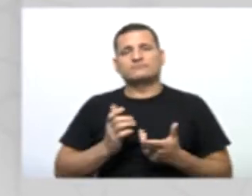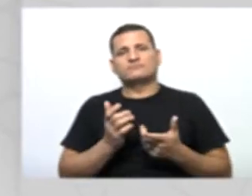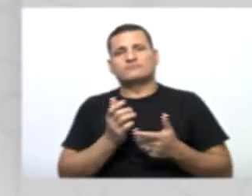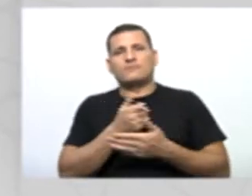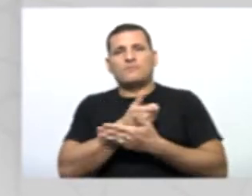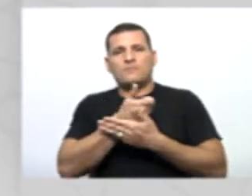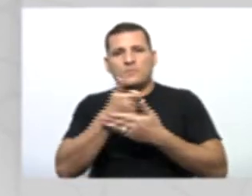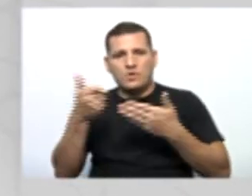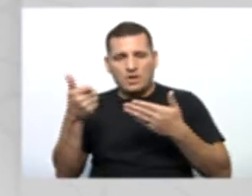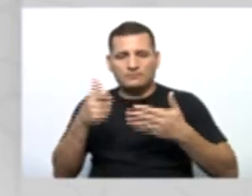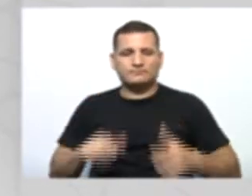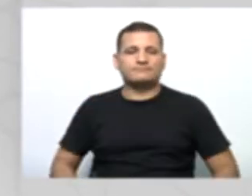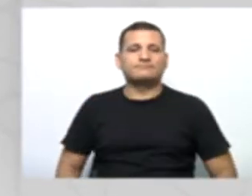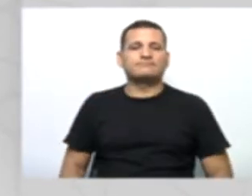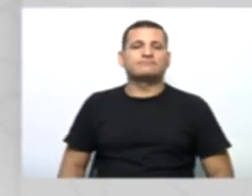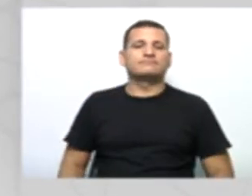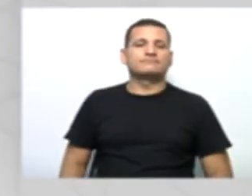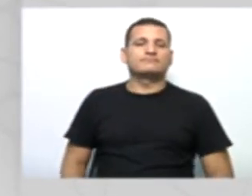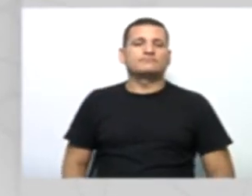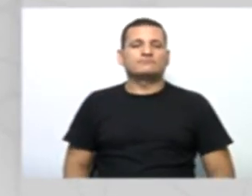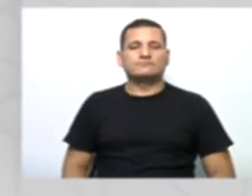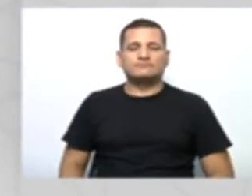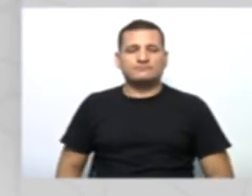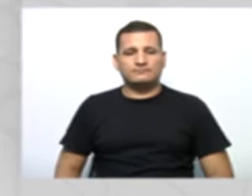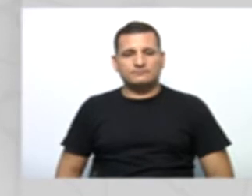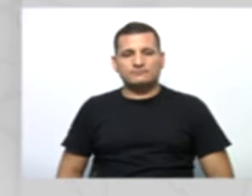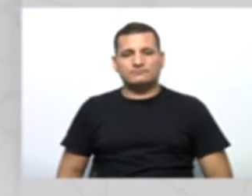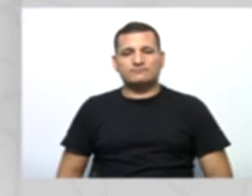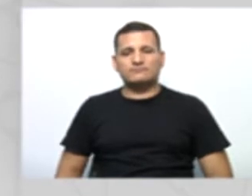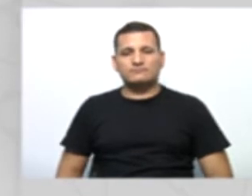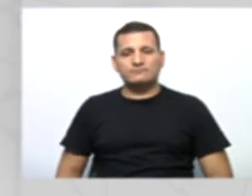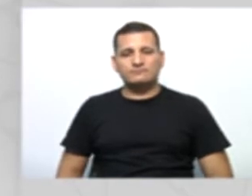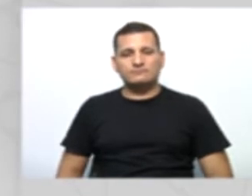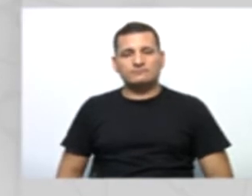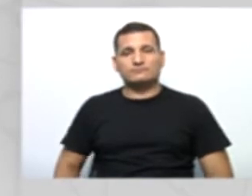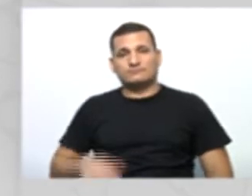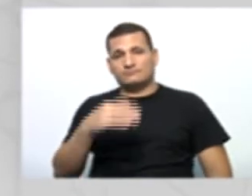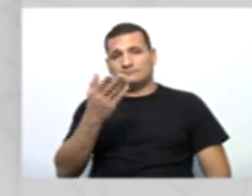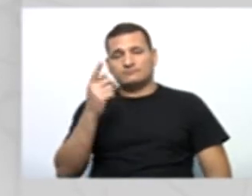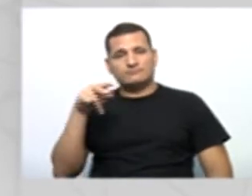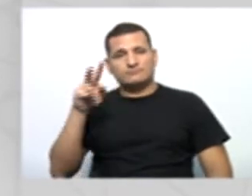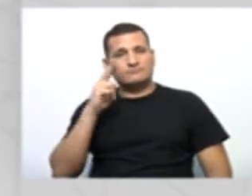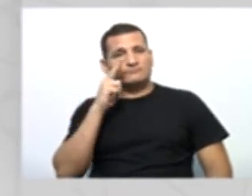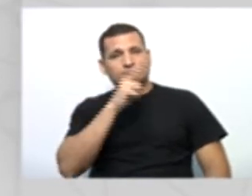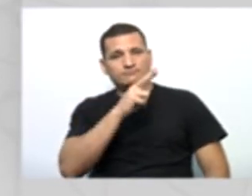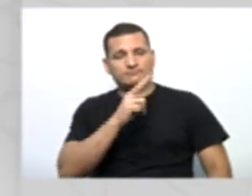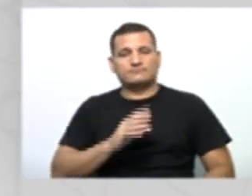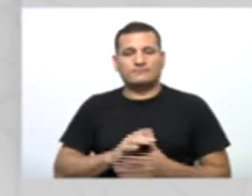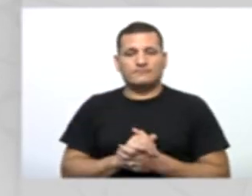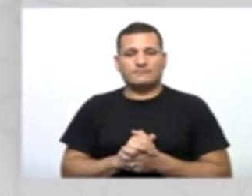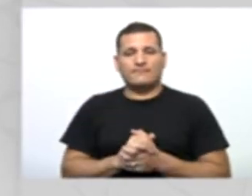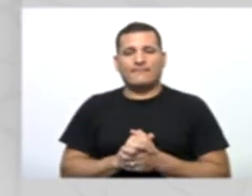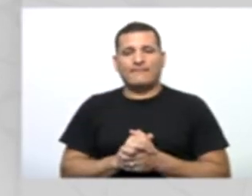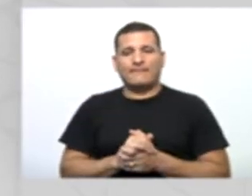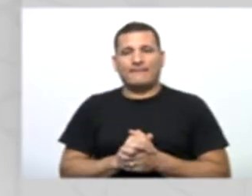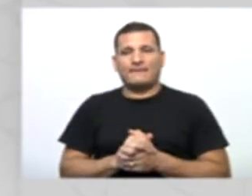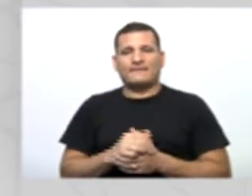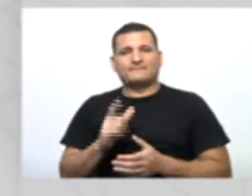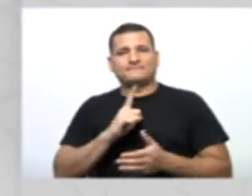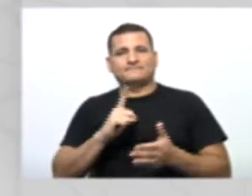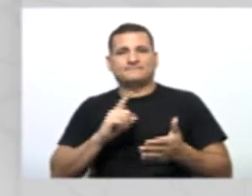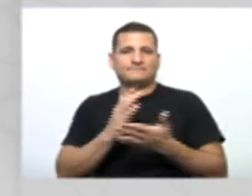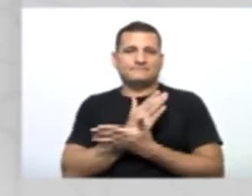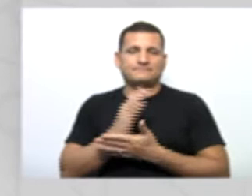essas terminologias sobre o conceito de ética e moral? Pois bem, professor, podemos acompanhar no quadro. Nós temos aí alguns